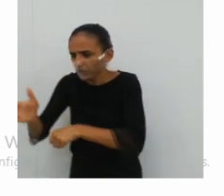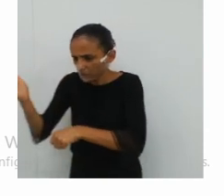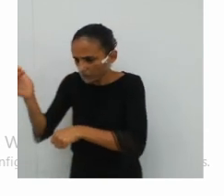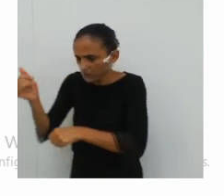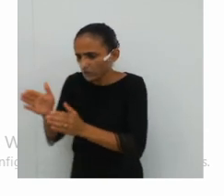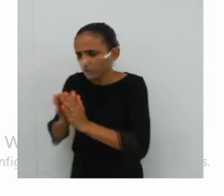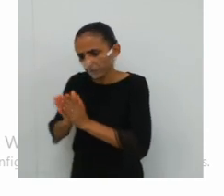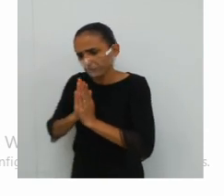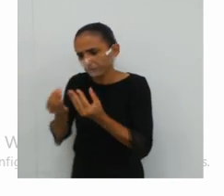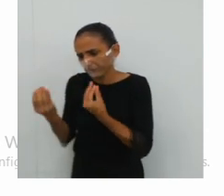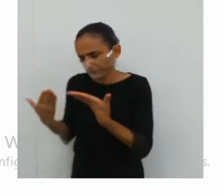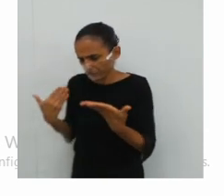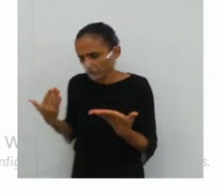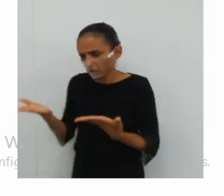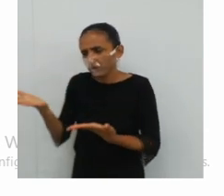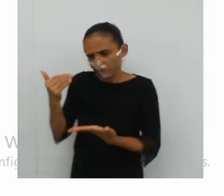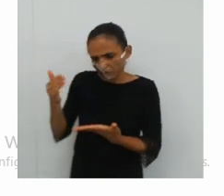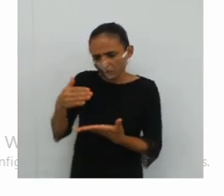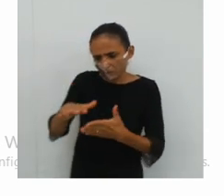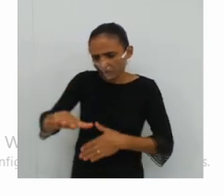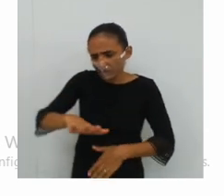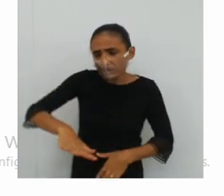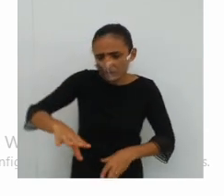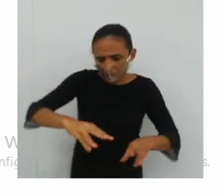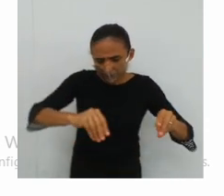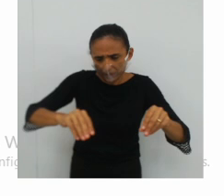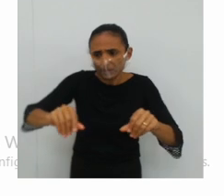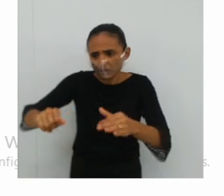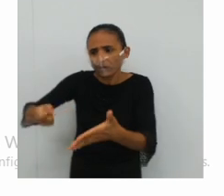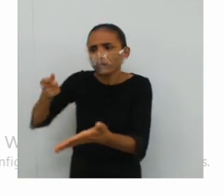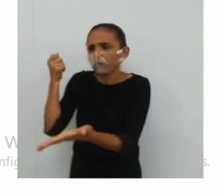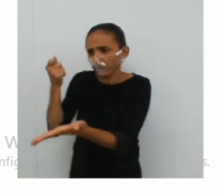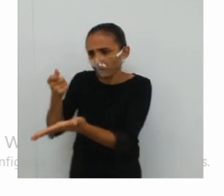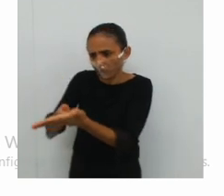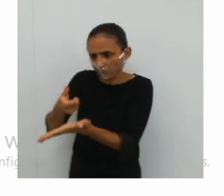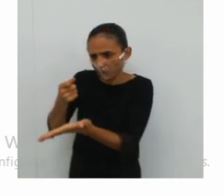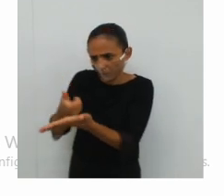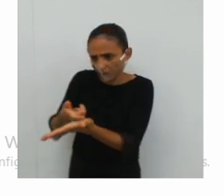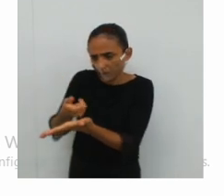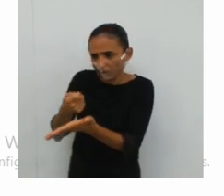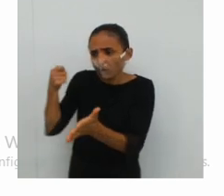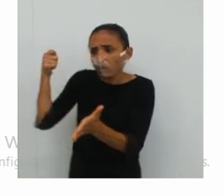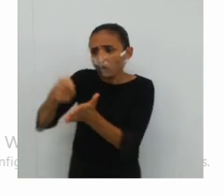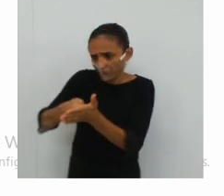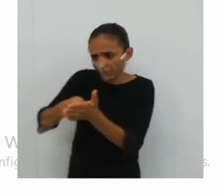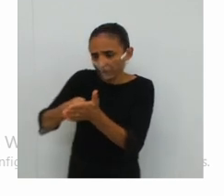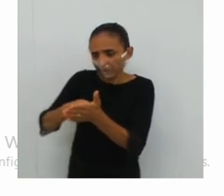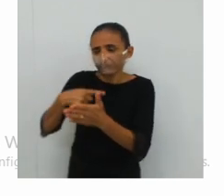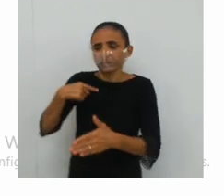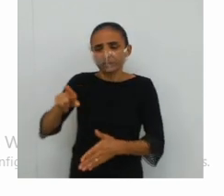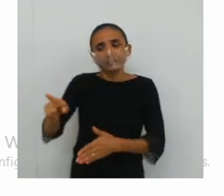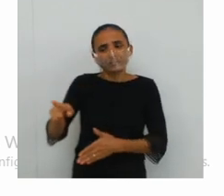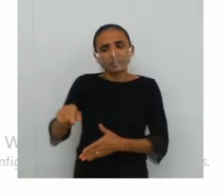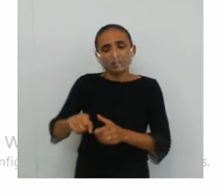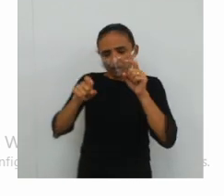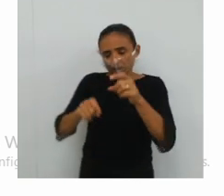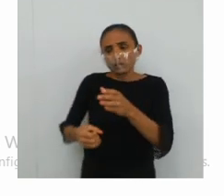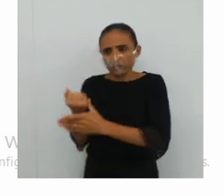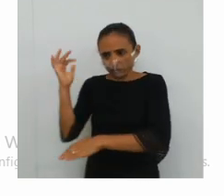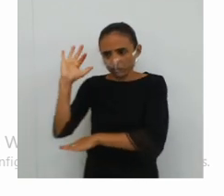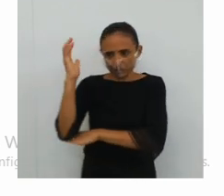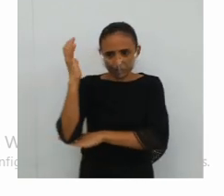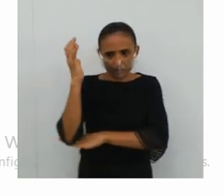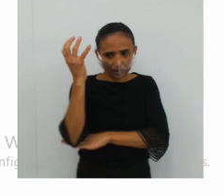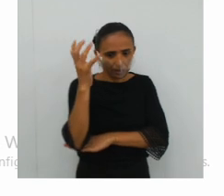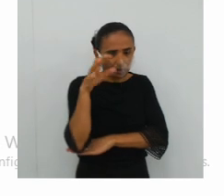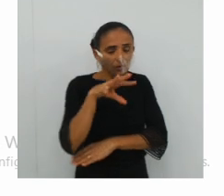digo assim, vamos me dar esse pedacinho de terra, eu vou pagar para você um produto que eu produzi aqui. Então, isso é muito comum.